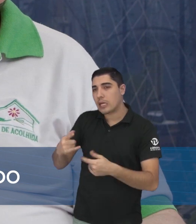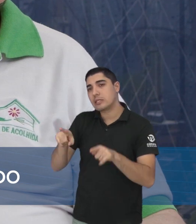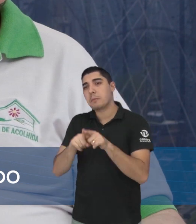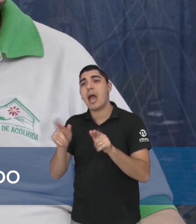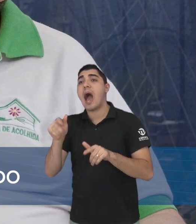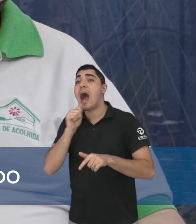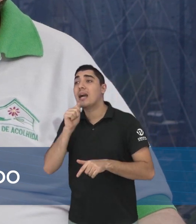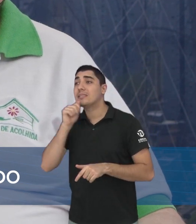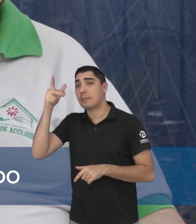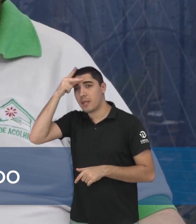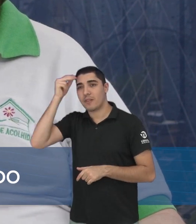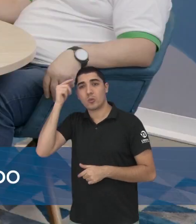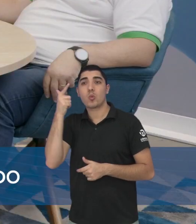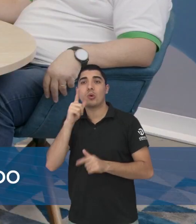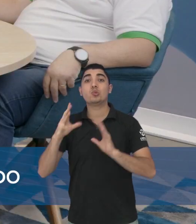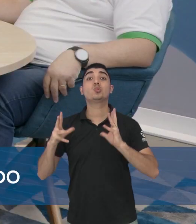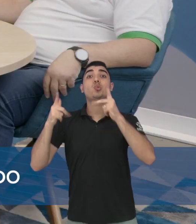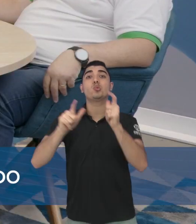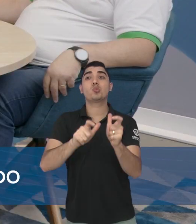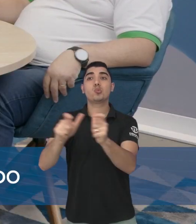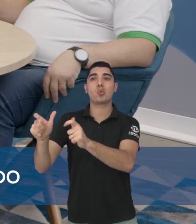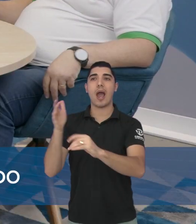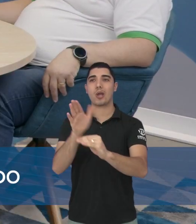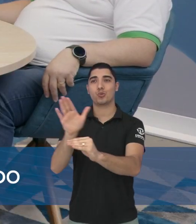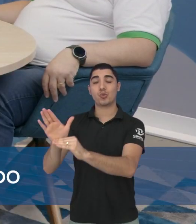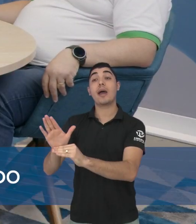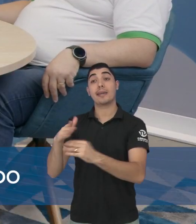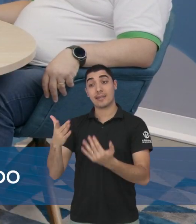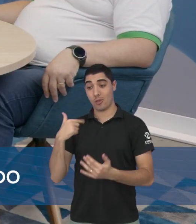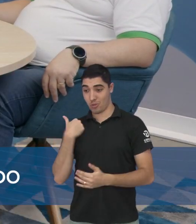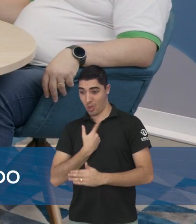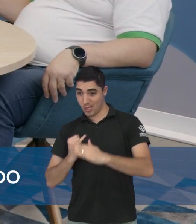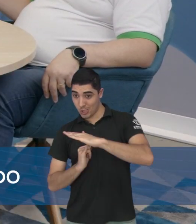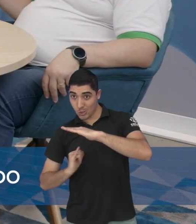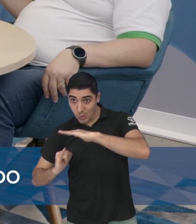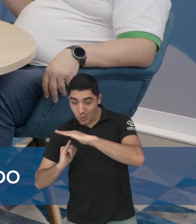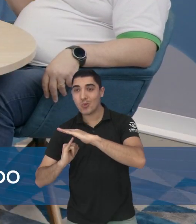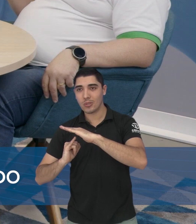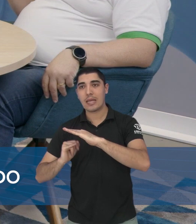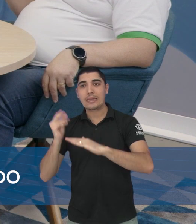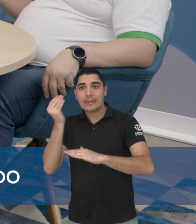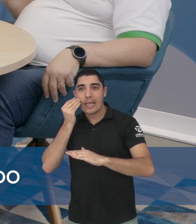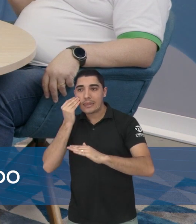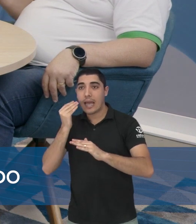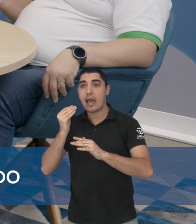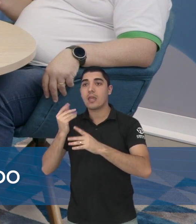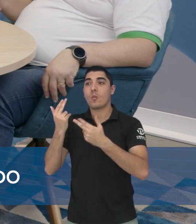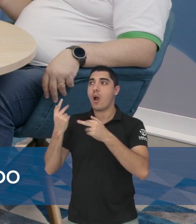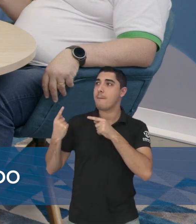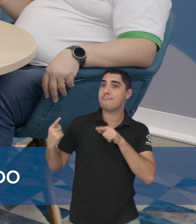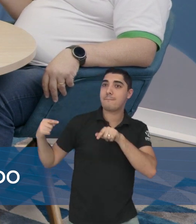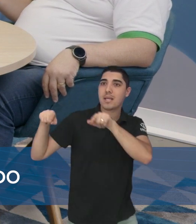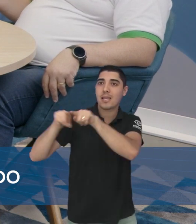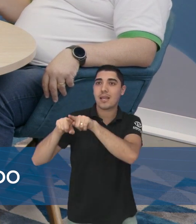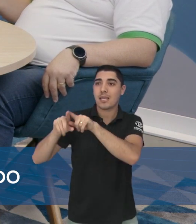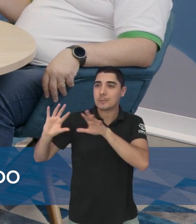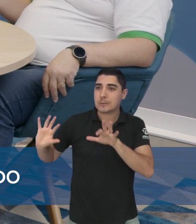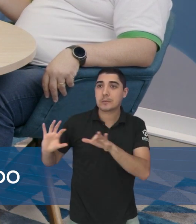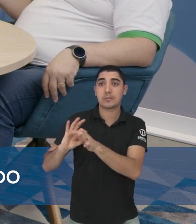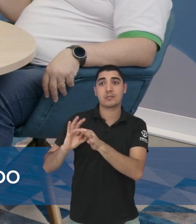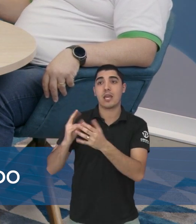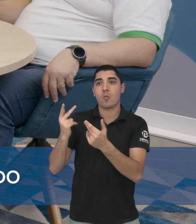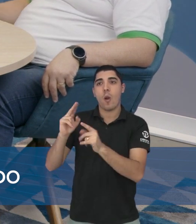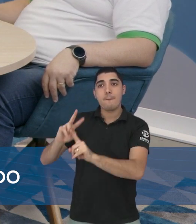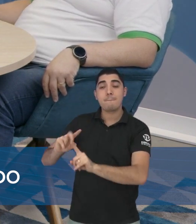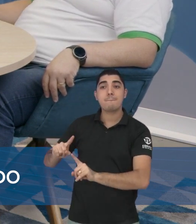que entidades sociais consigam chegar, força, né? Entendeu? E eu acho que essa soma, assim, essa parceria é